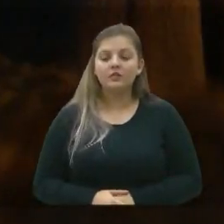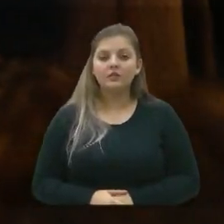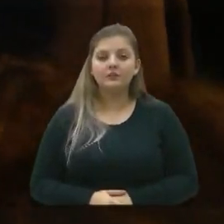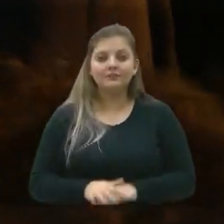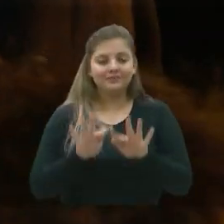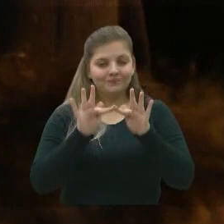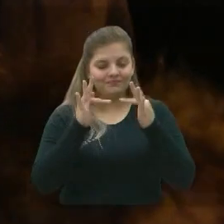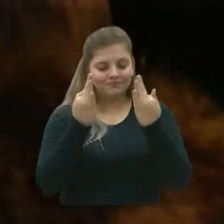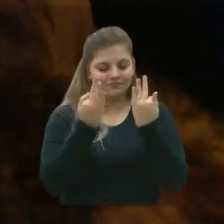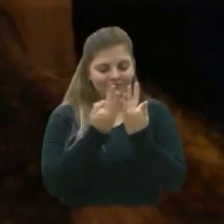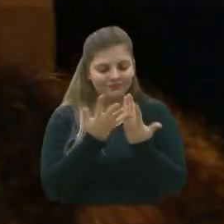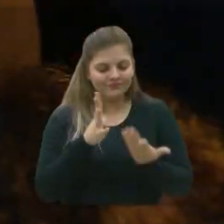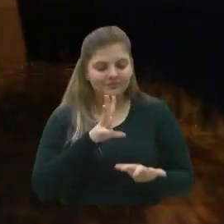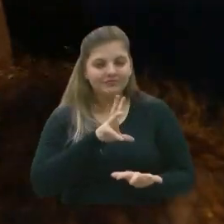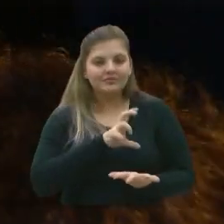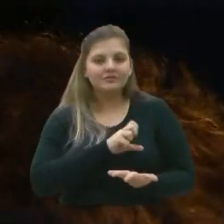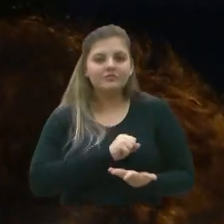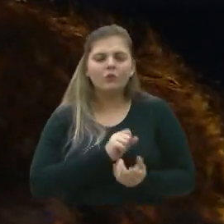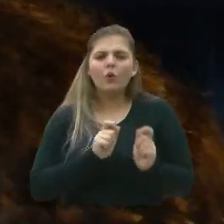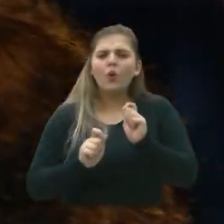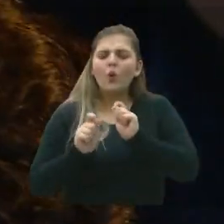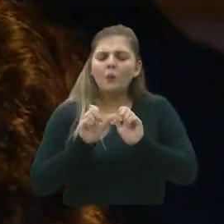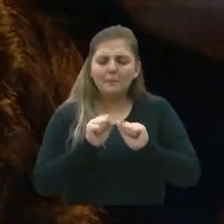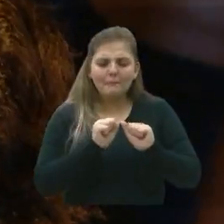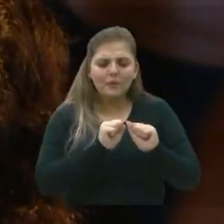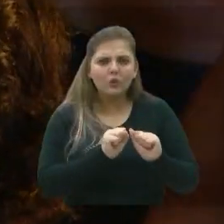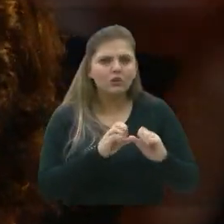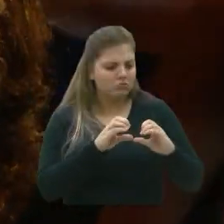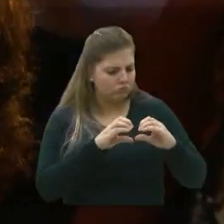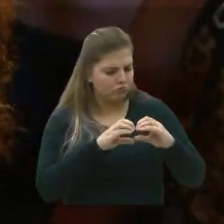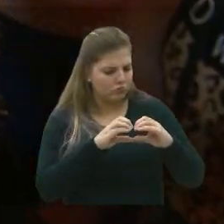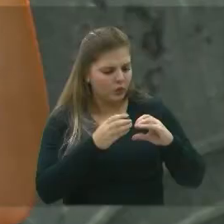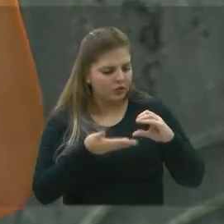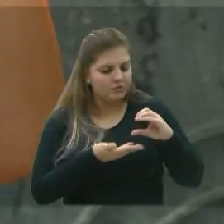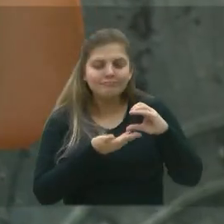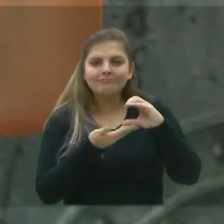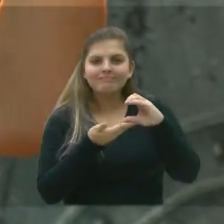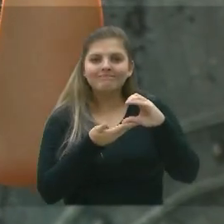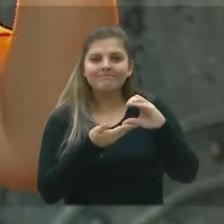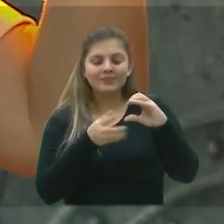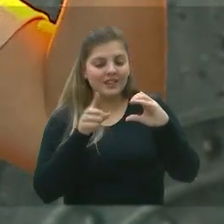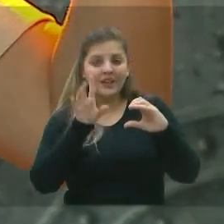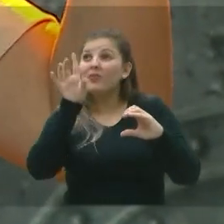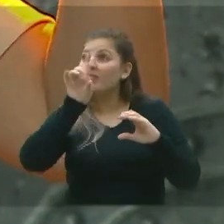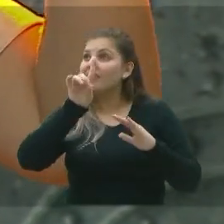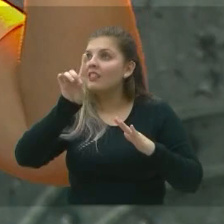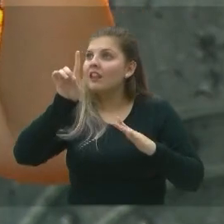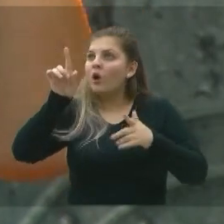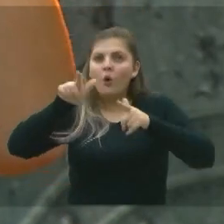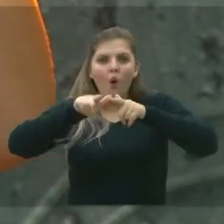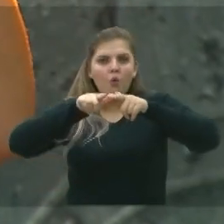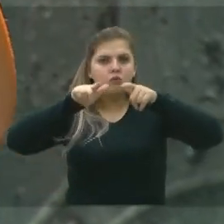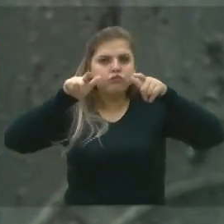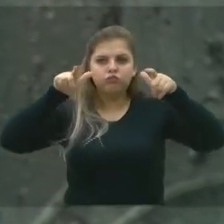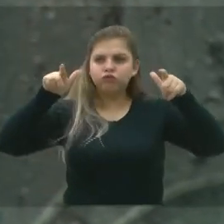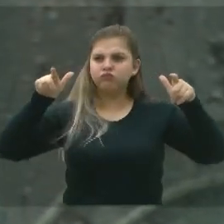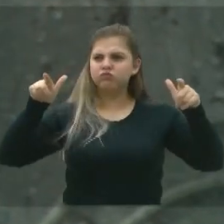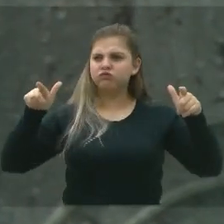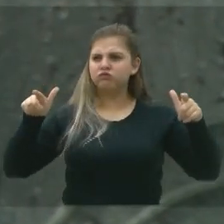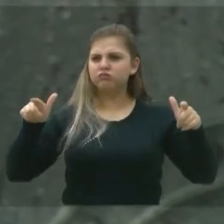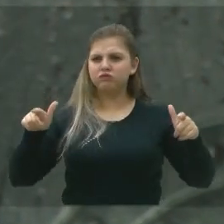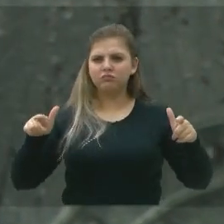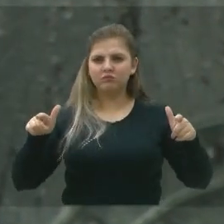Família amada, como pode um coração assim, um Deus tão imenso, que se